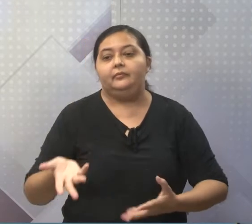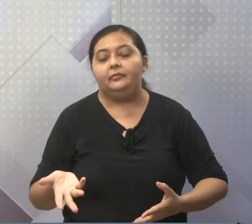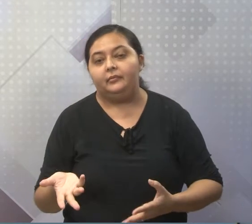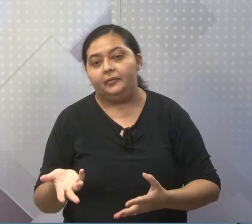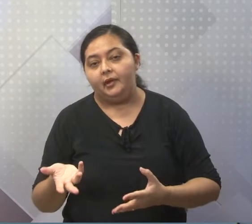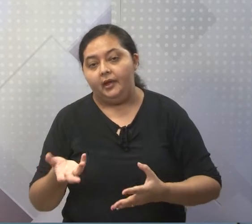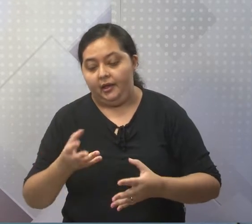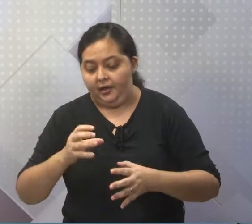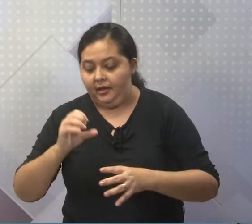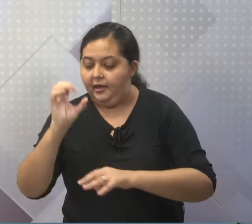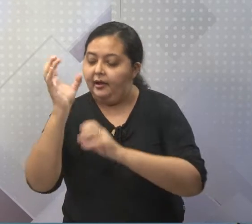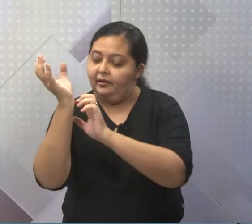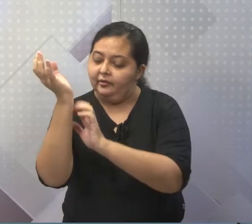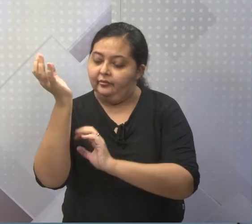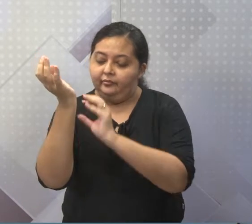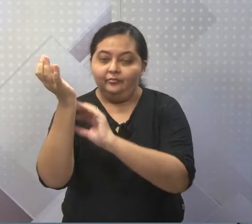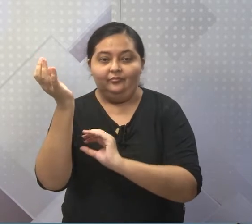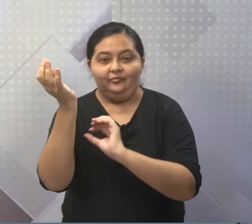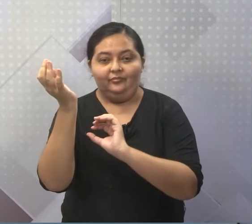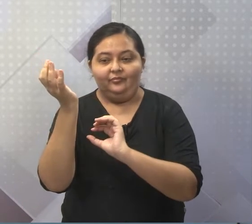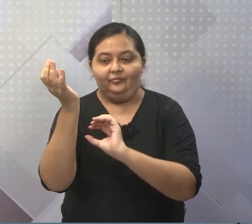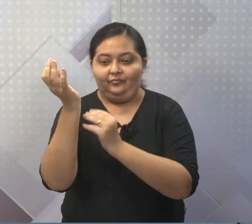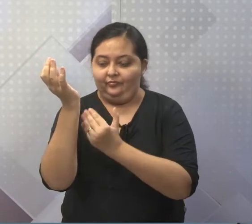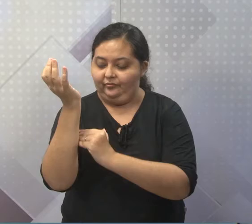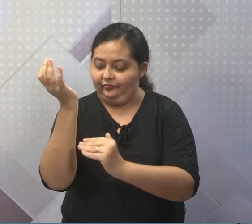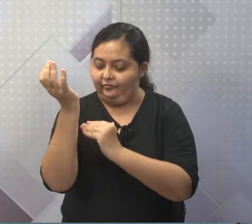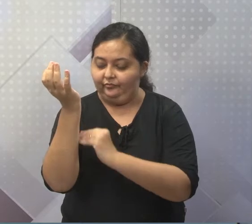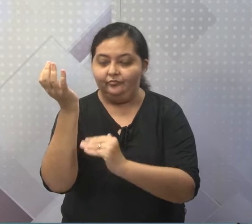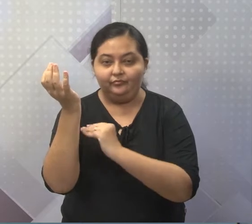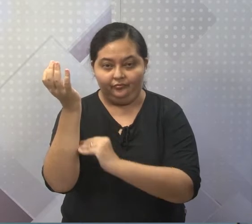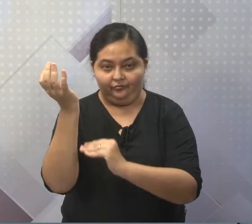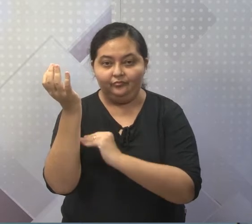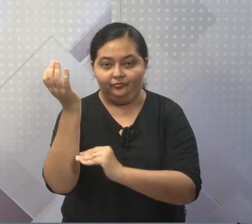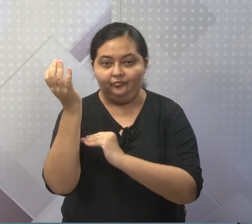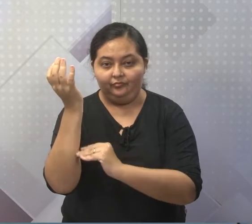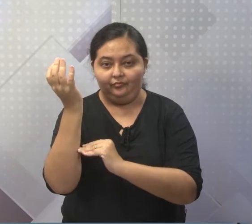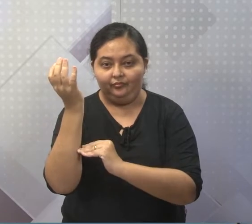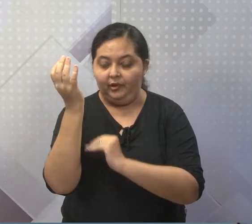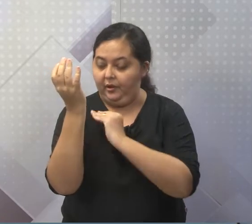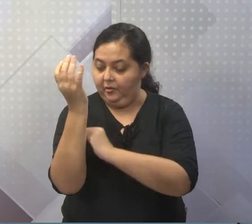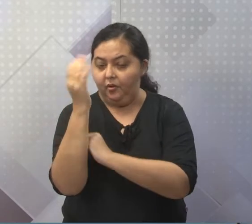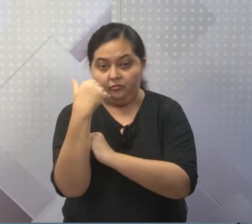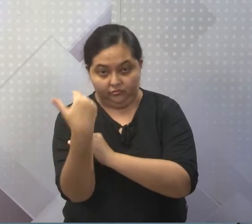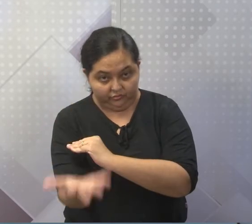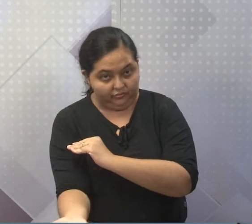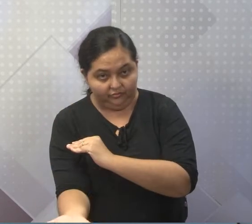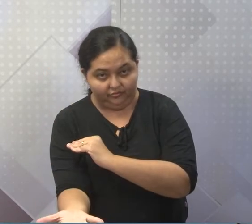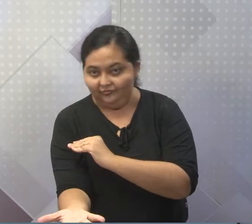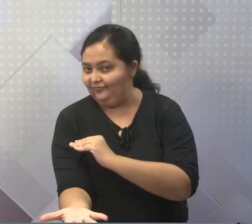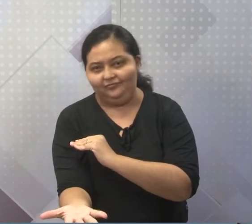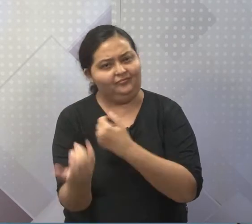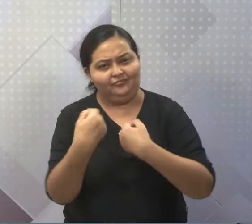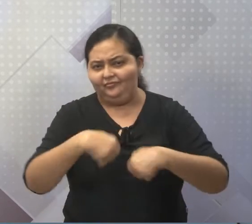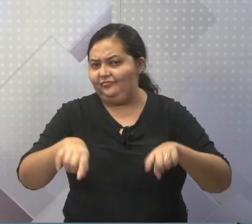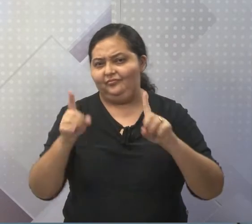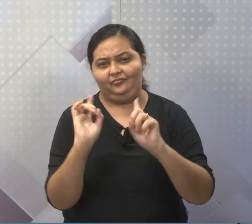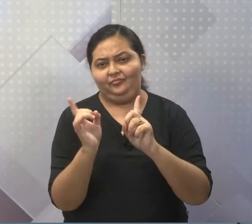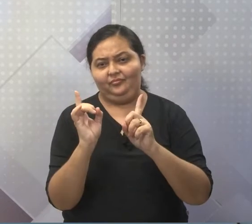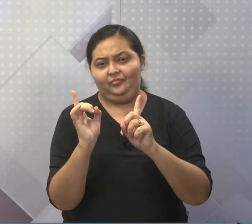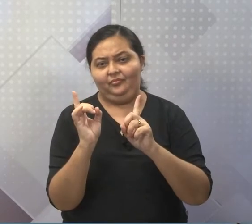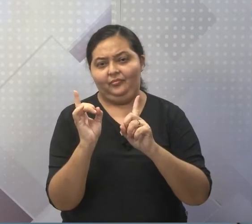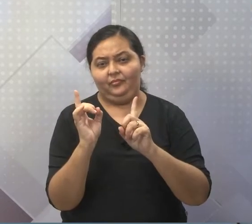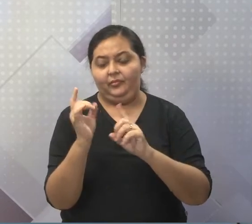por exemplo lápis dessa segunda Seringueira tão para você ter ideia não preciso derrubar vi para tirar a seiva né o látex da